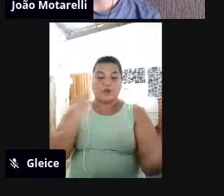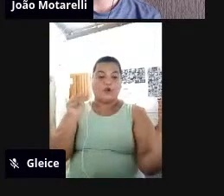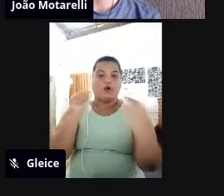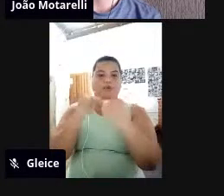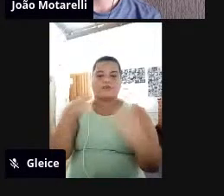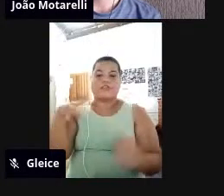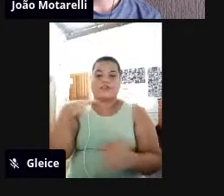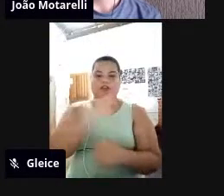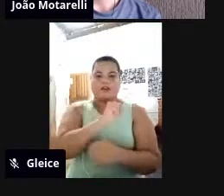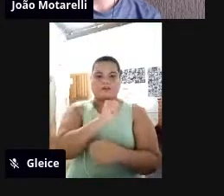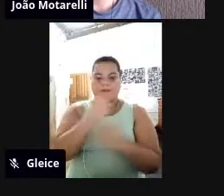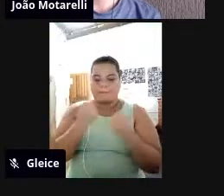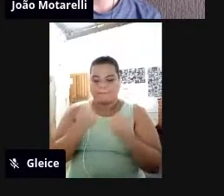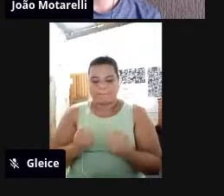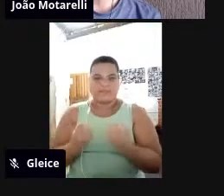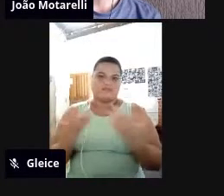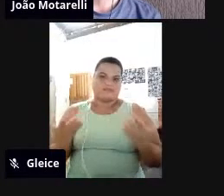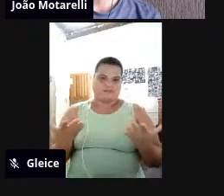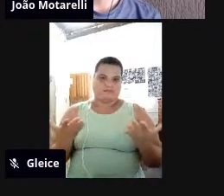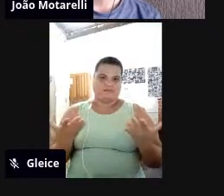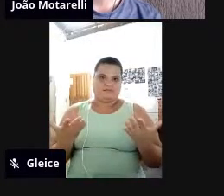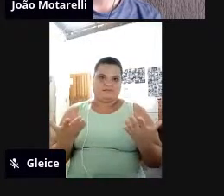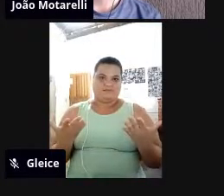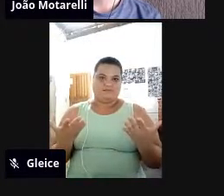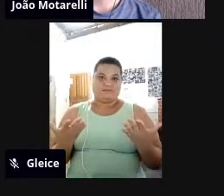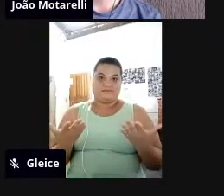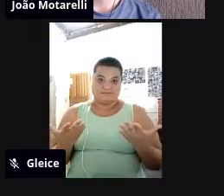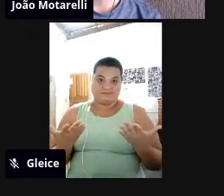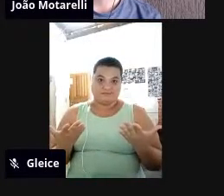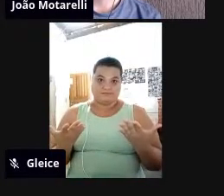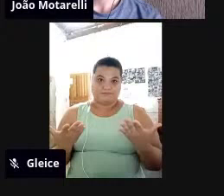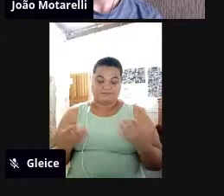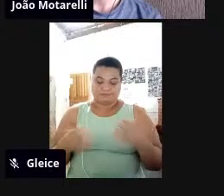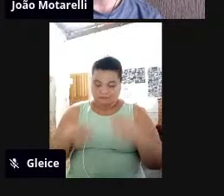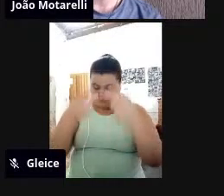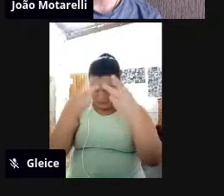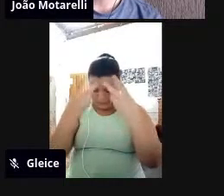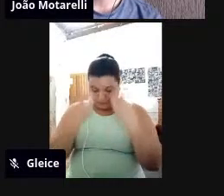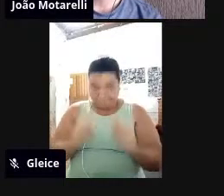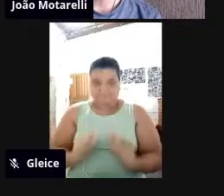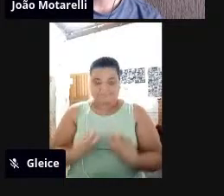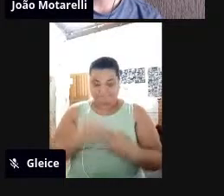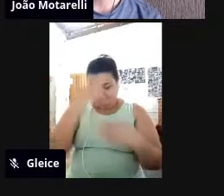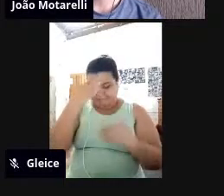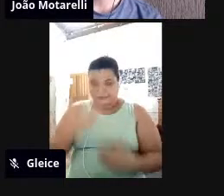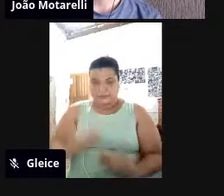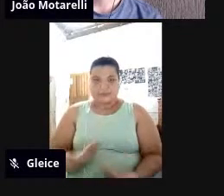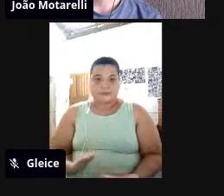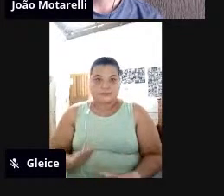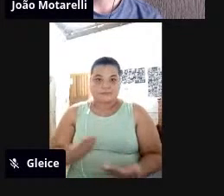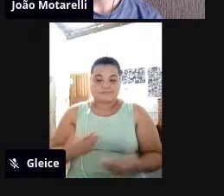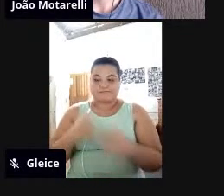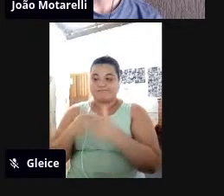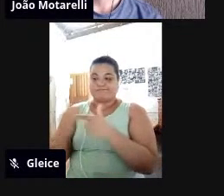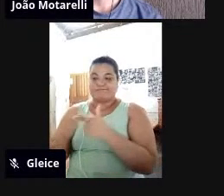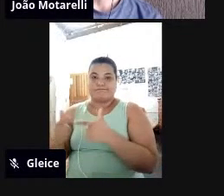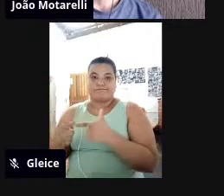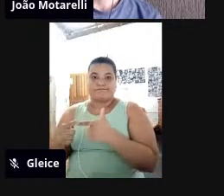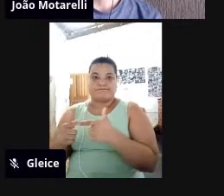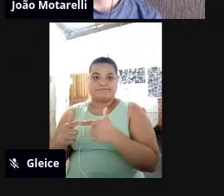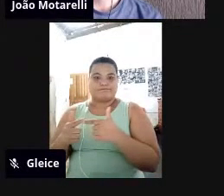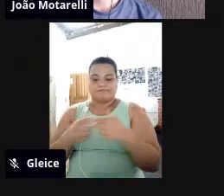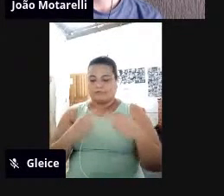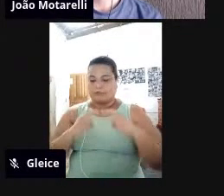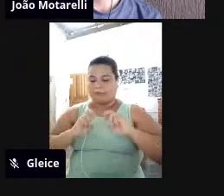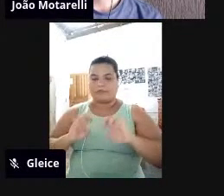peso e gordura corporal? Distorção ou insatisfação com a imagem corporal ou outros desvios comportamentais.